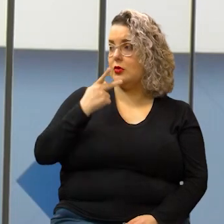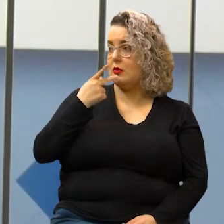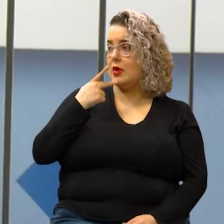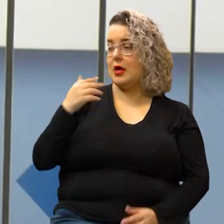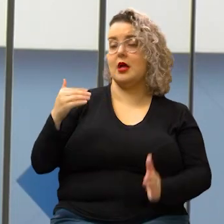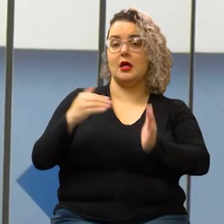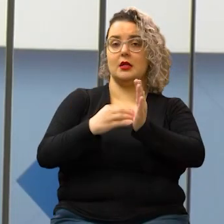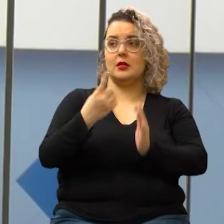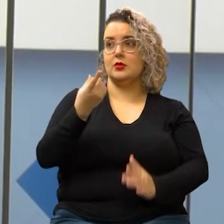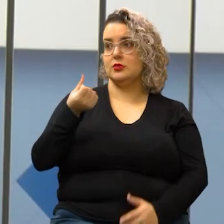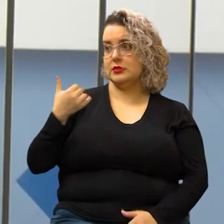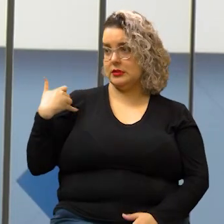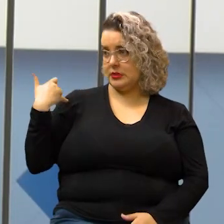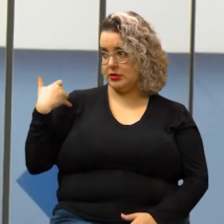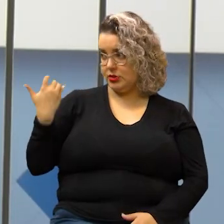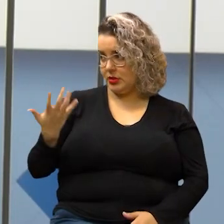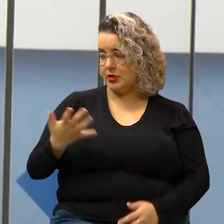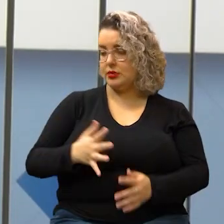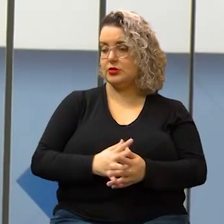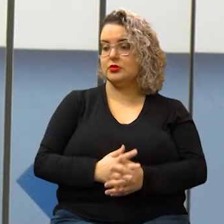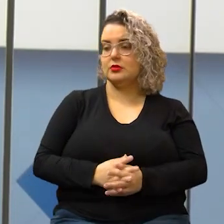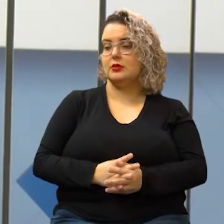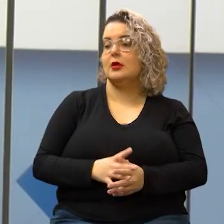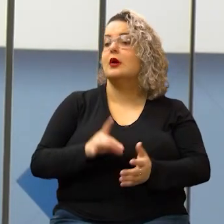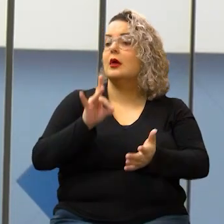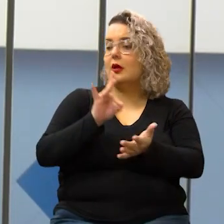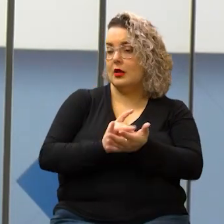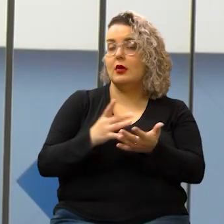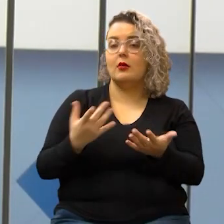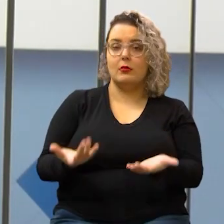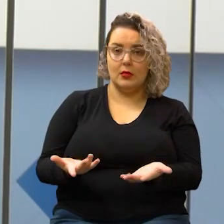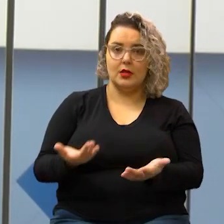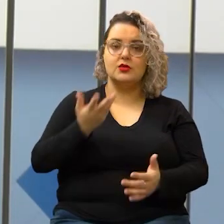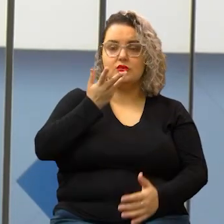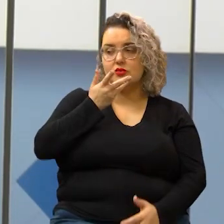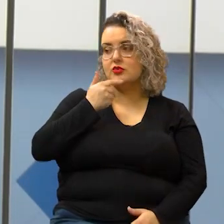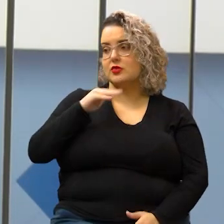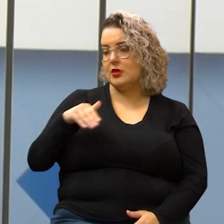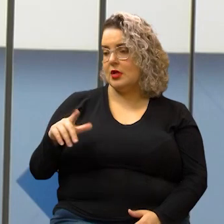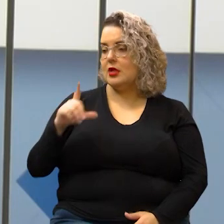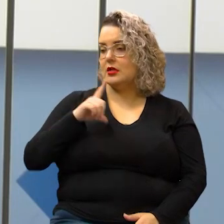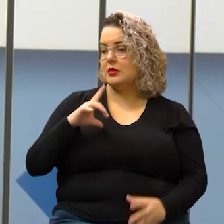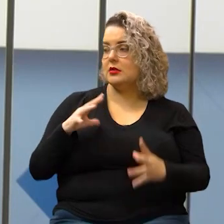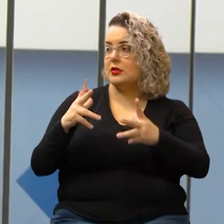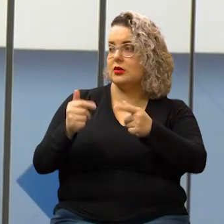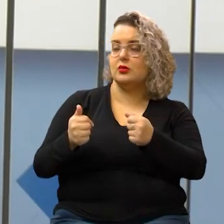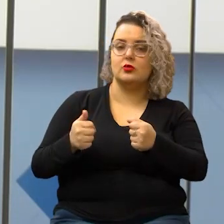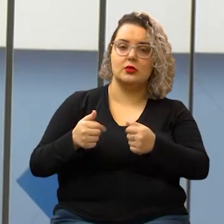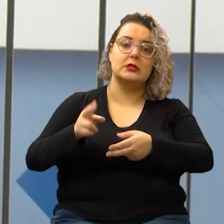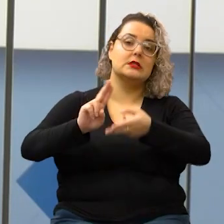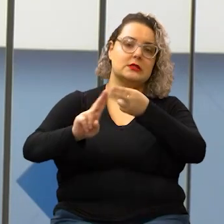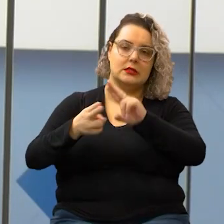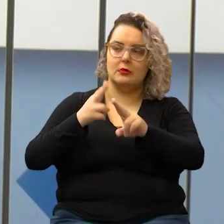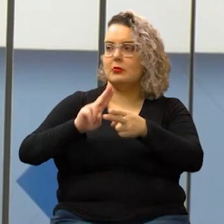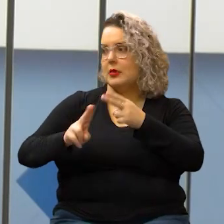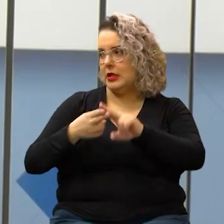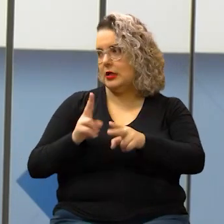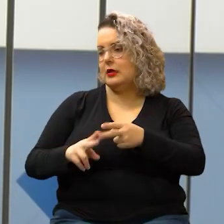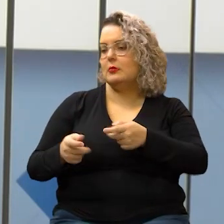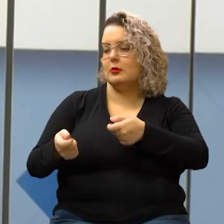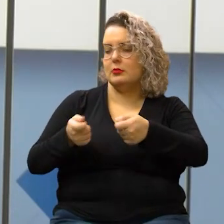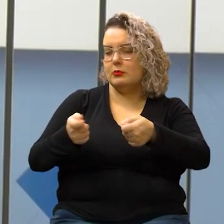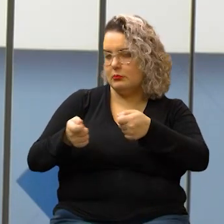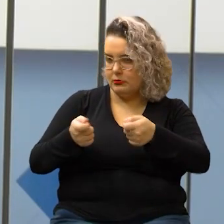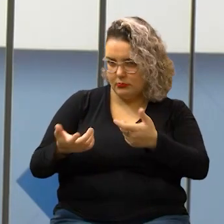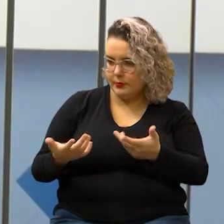16 anos, né? Realmente, né, a criança ela tem toda essa habilidade aí para